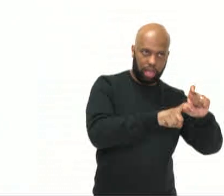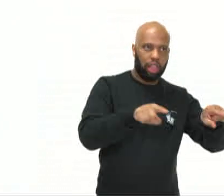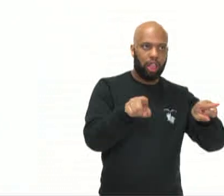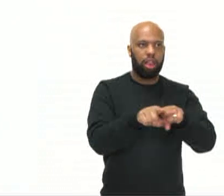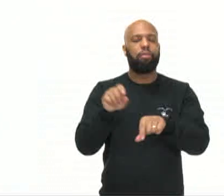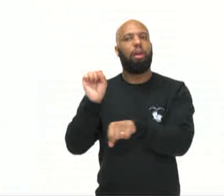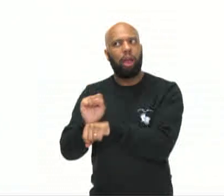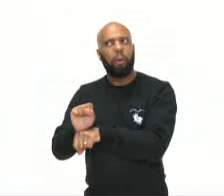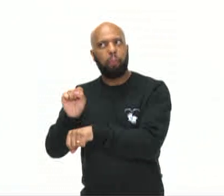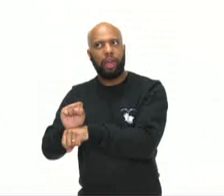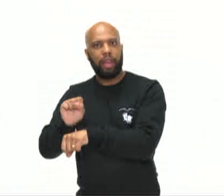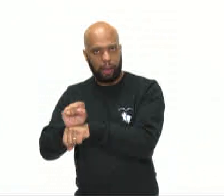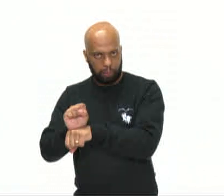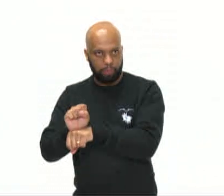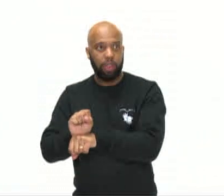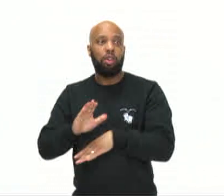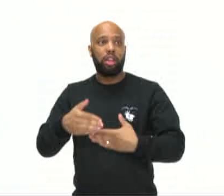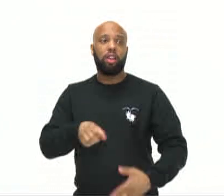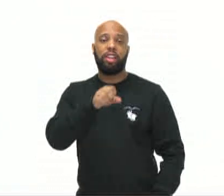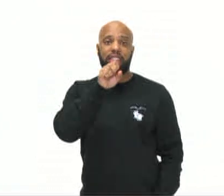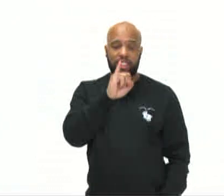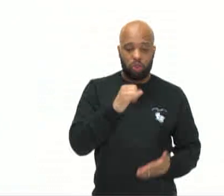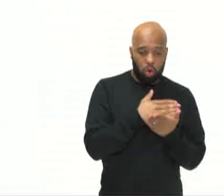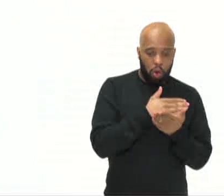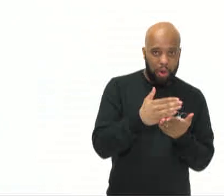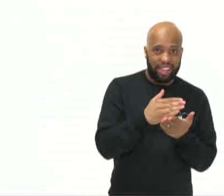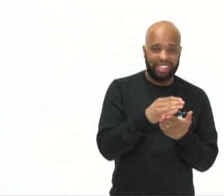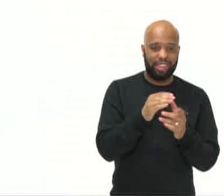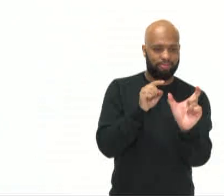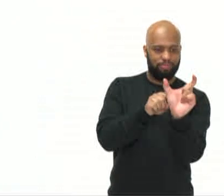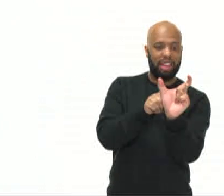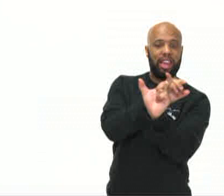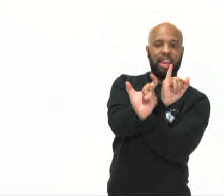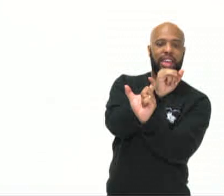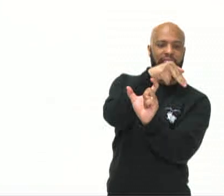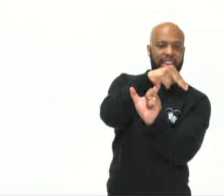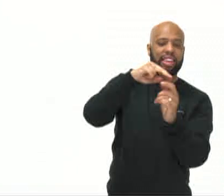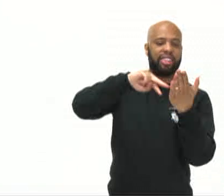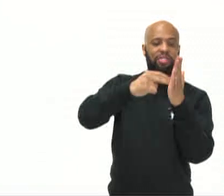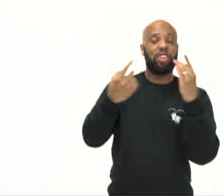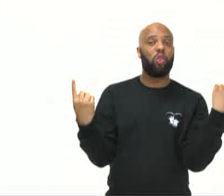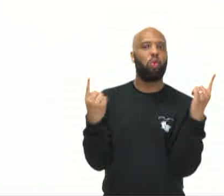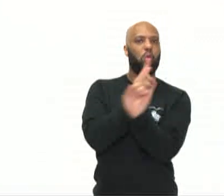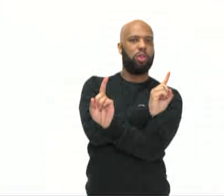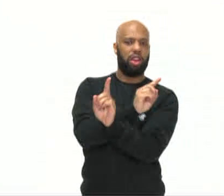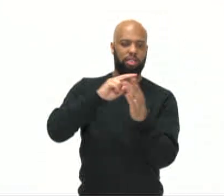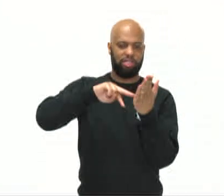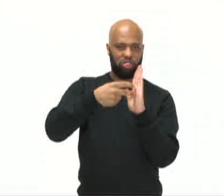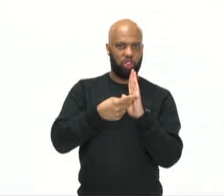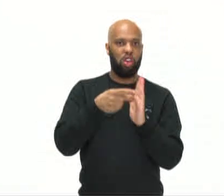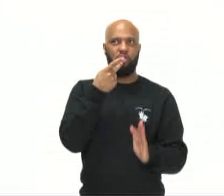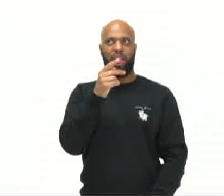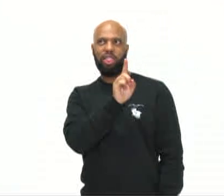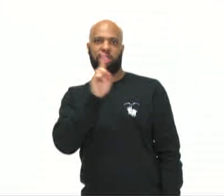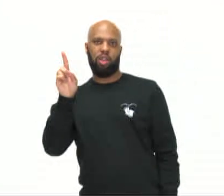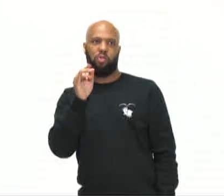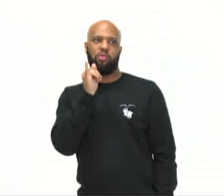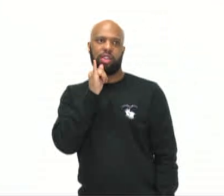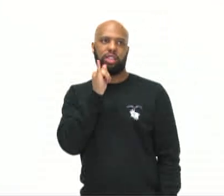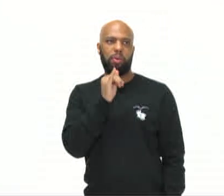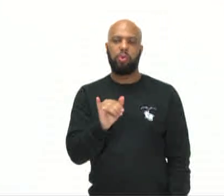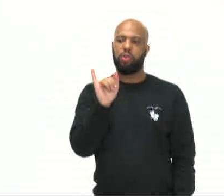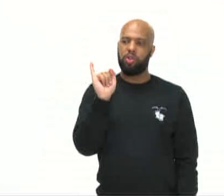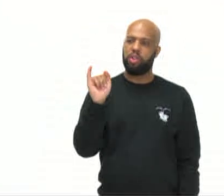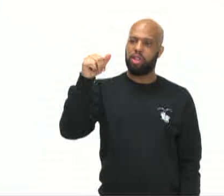esperar. Quando iniciadas por in, produzem um sentido contrário, de negação. A palavra instala,